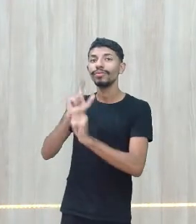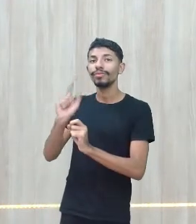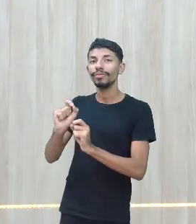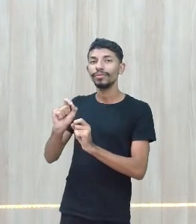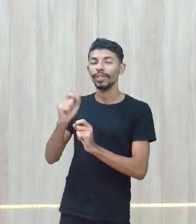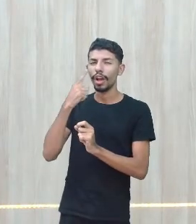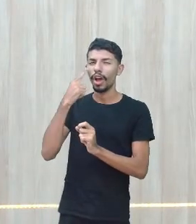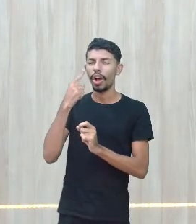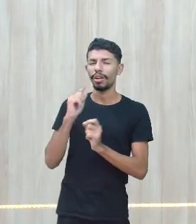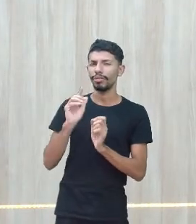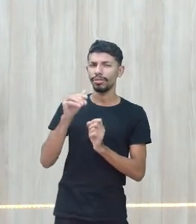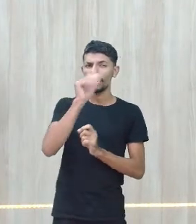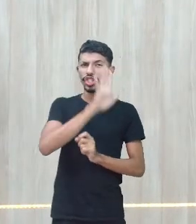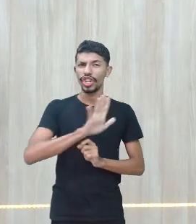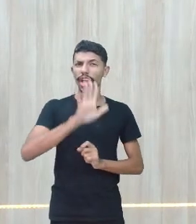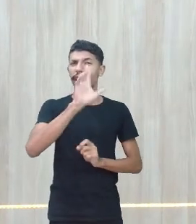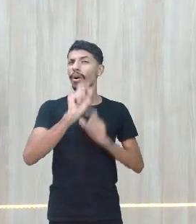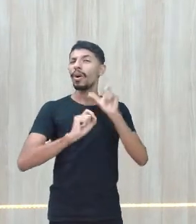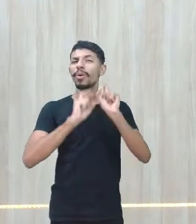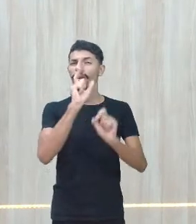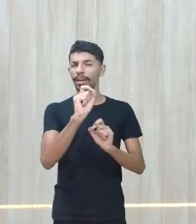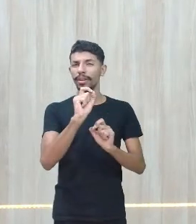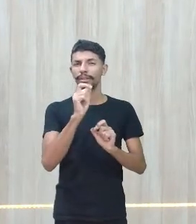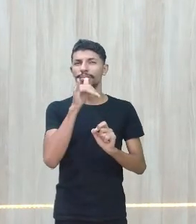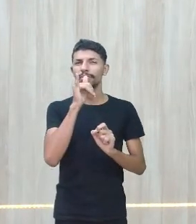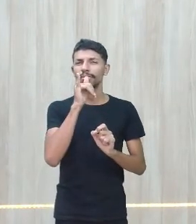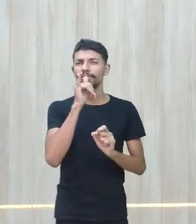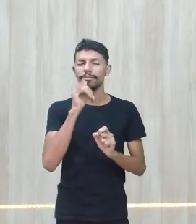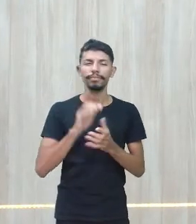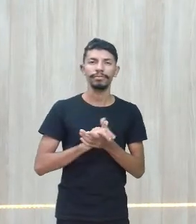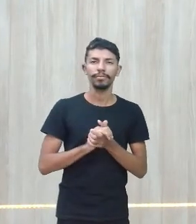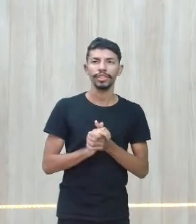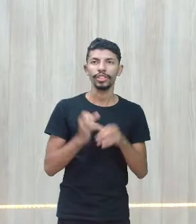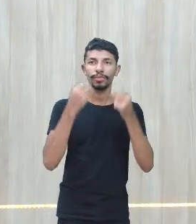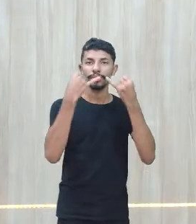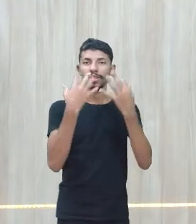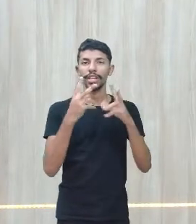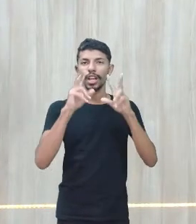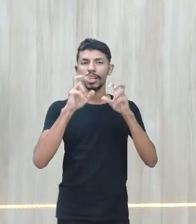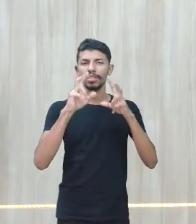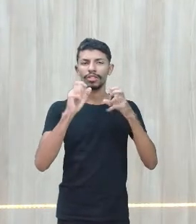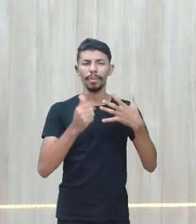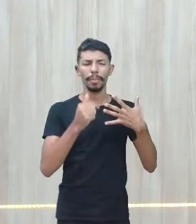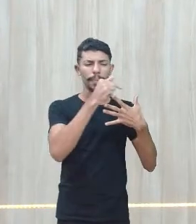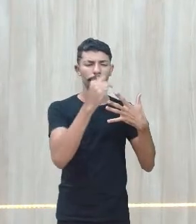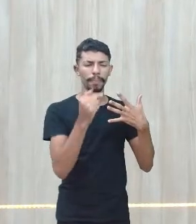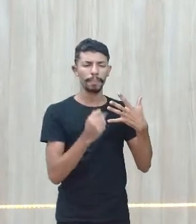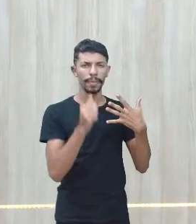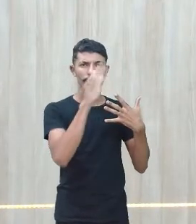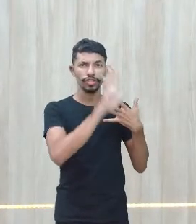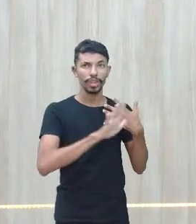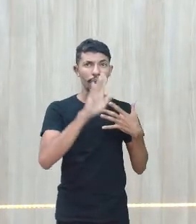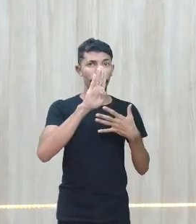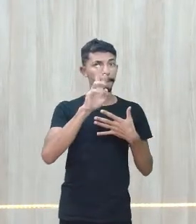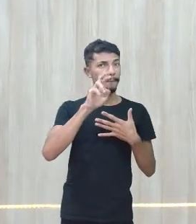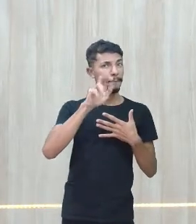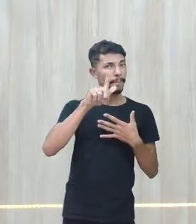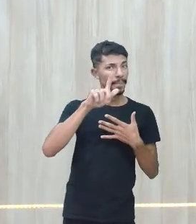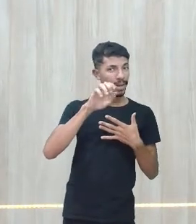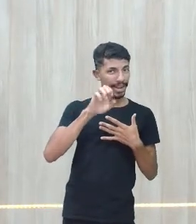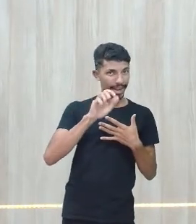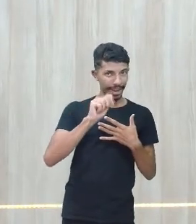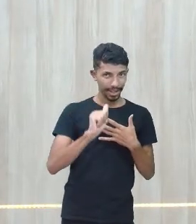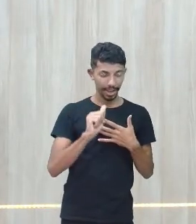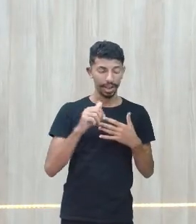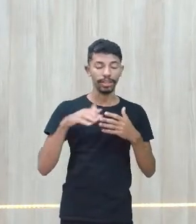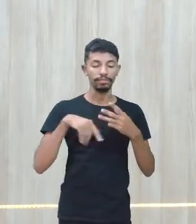que eu falo aqui é falar separadamente as questões gerais do brega e do funk. E aí a